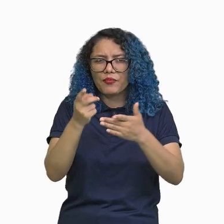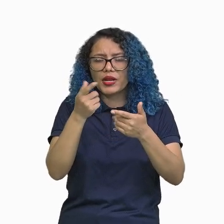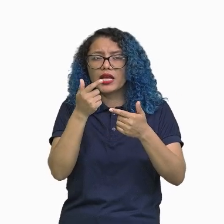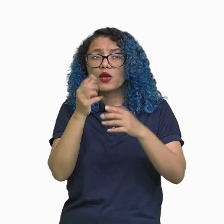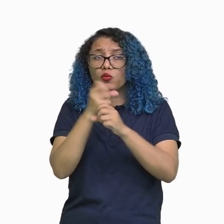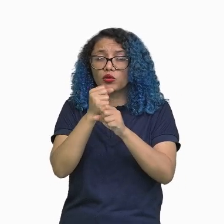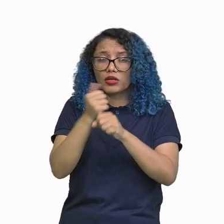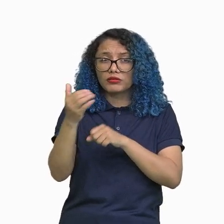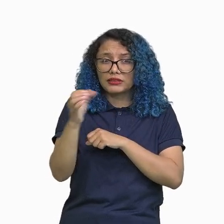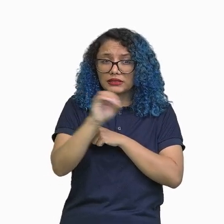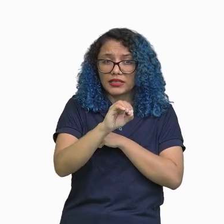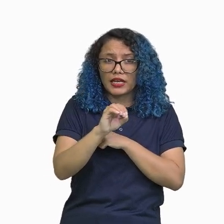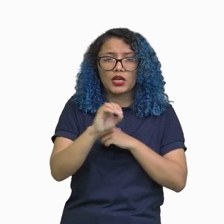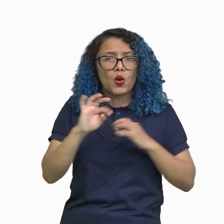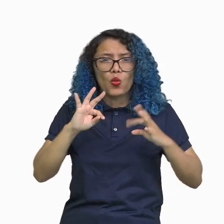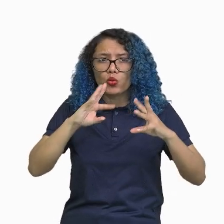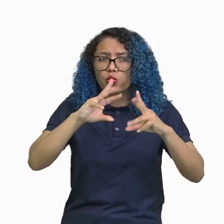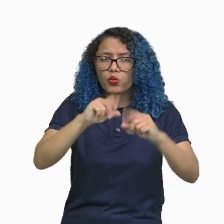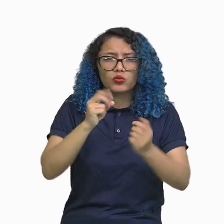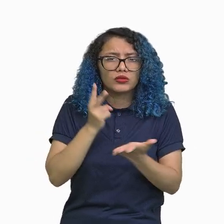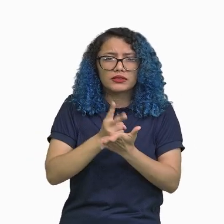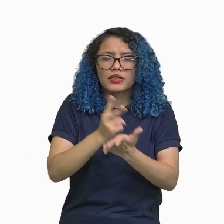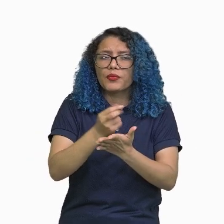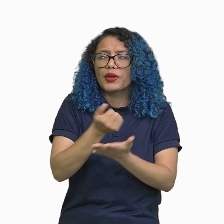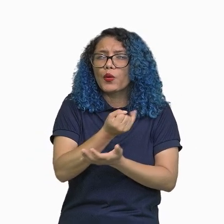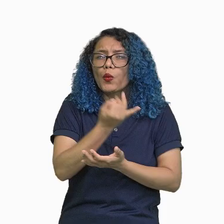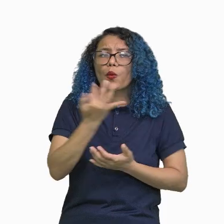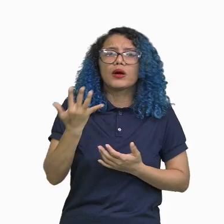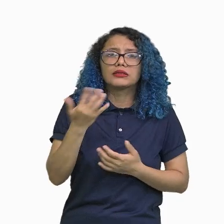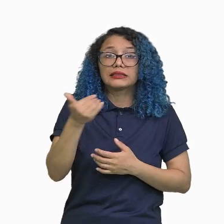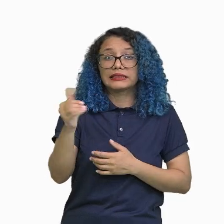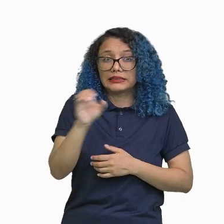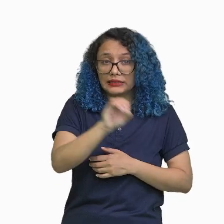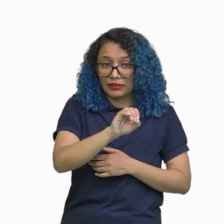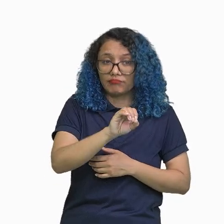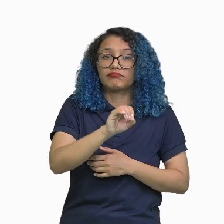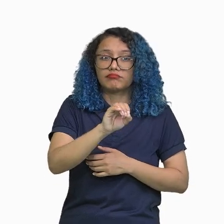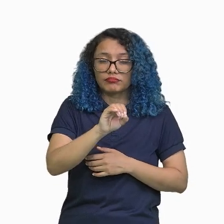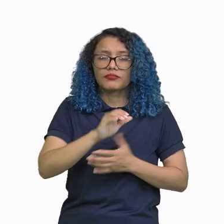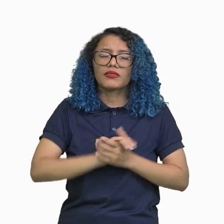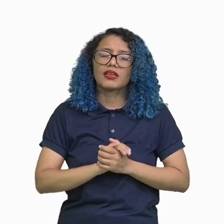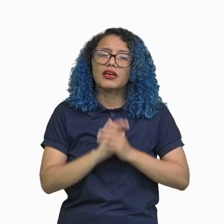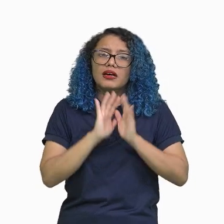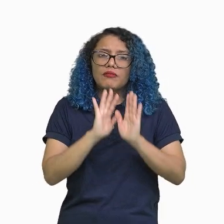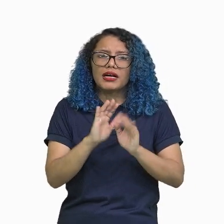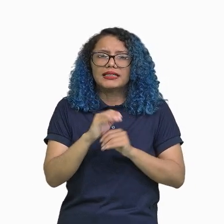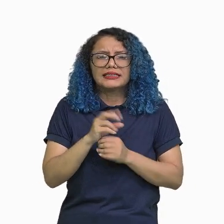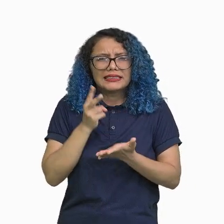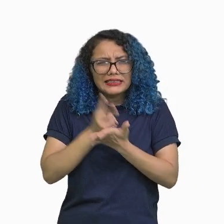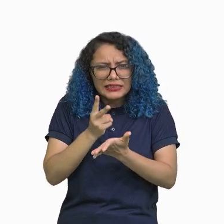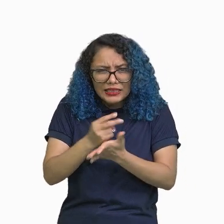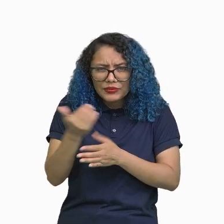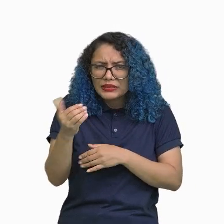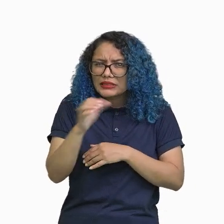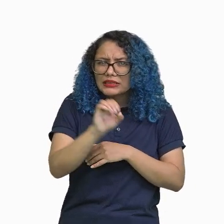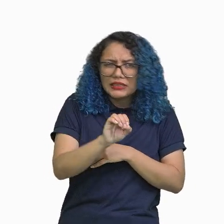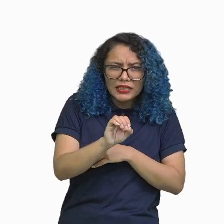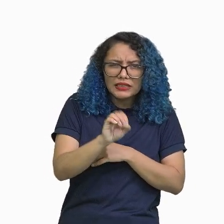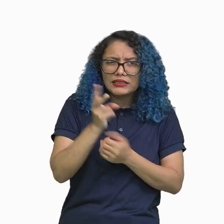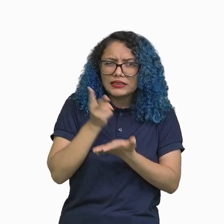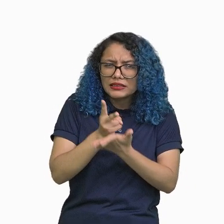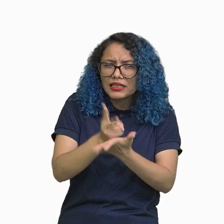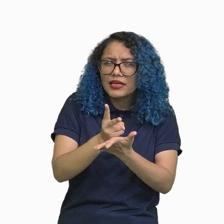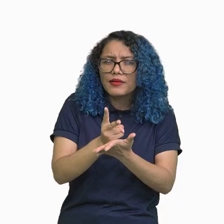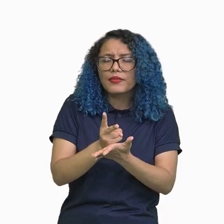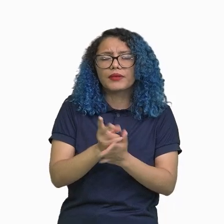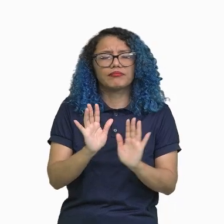todo aí é quanto? Vai ser sempre quanto considerado? 100, tá? Ah, professora, mas sempre terá 100? Sempre será 100 o